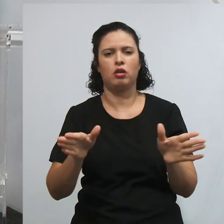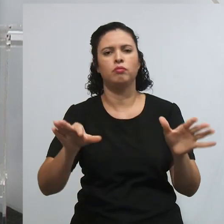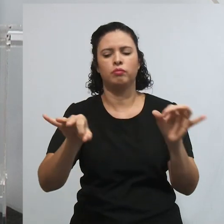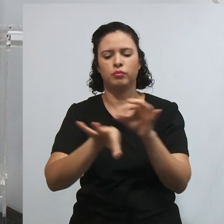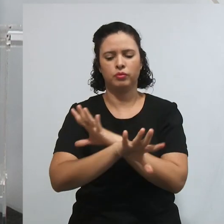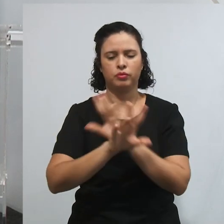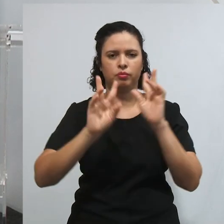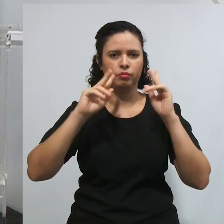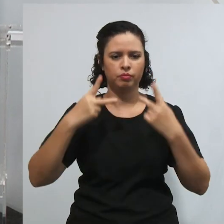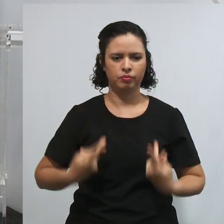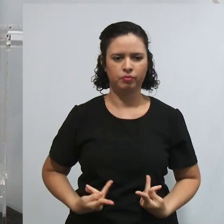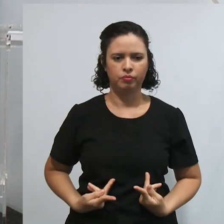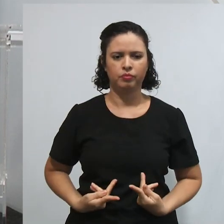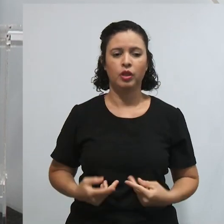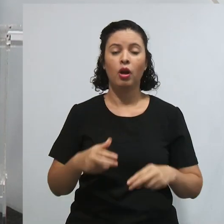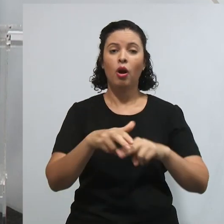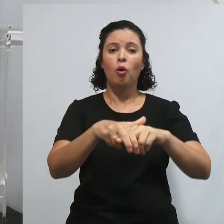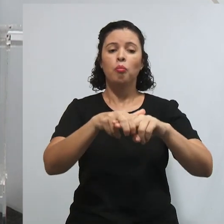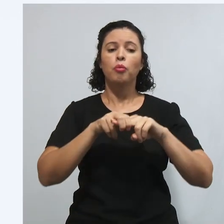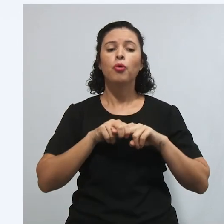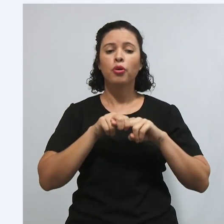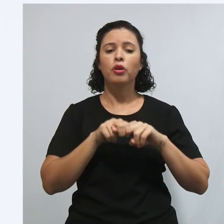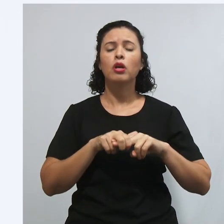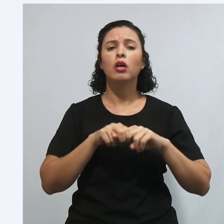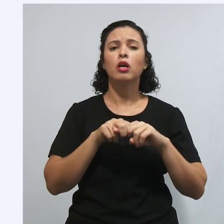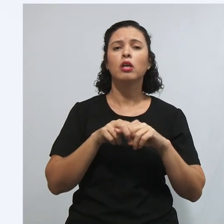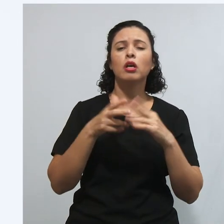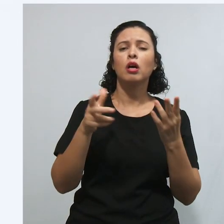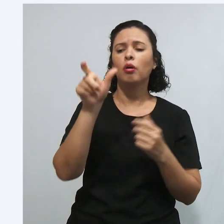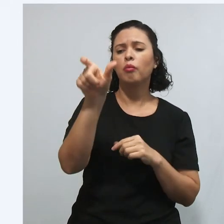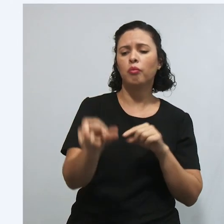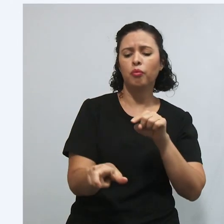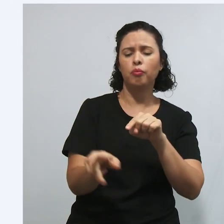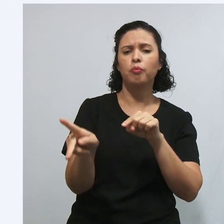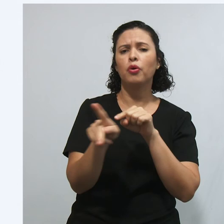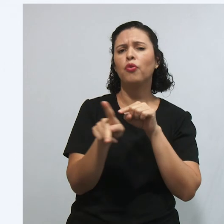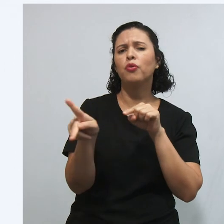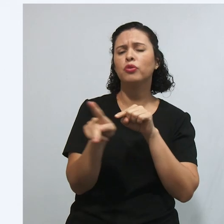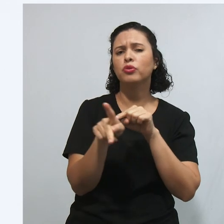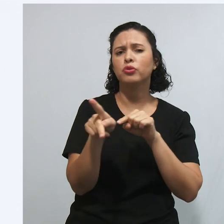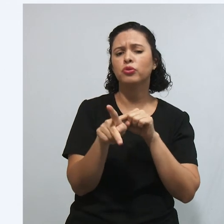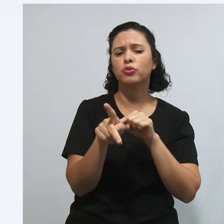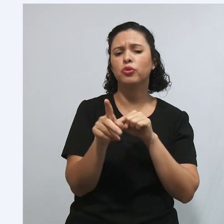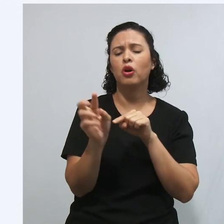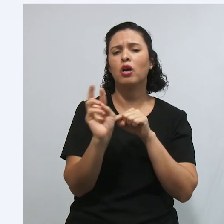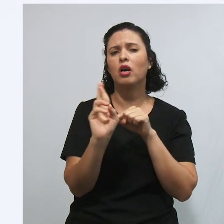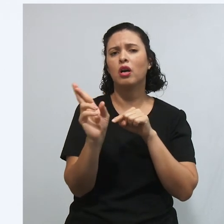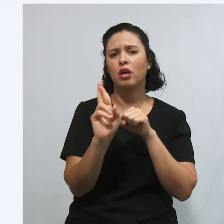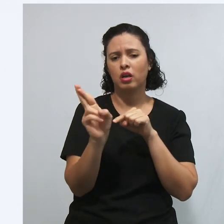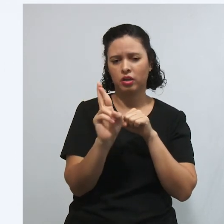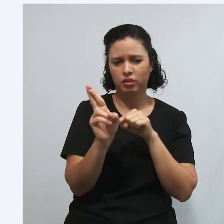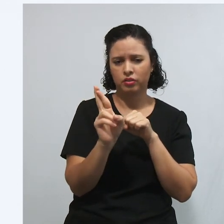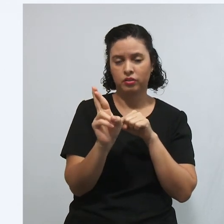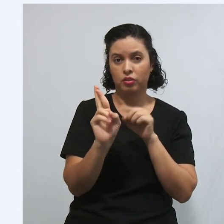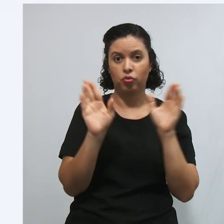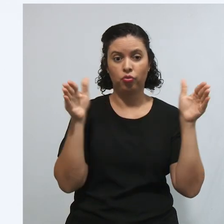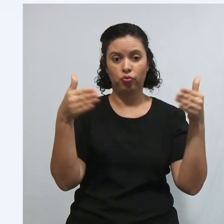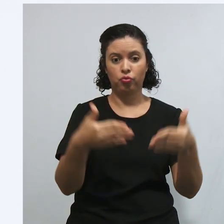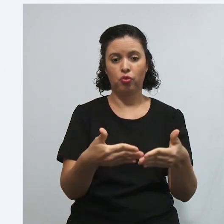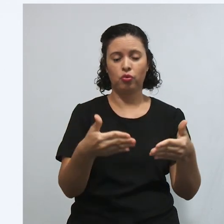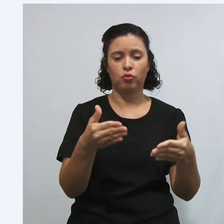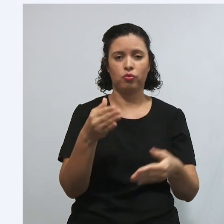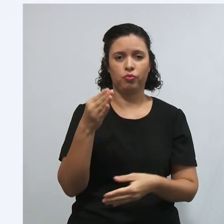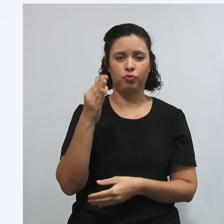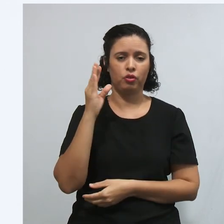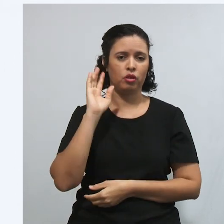pela humanidade. Sendo assim, quem é o professor na perspectiva da teoria histórico-cultural? E aqui eu trago, né,